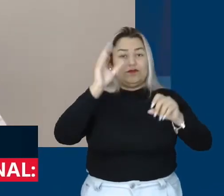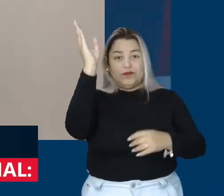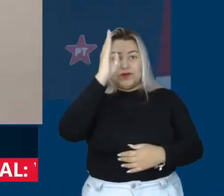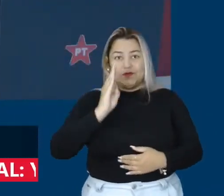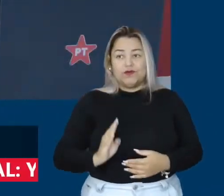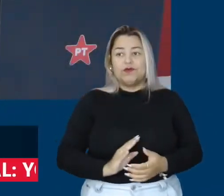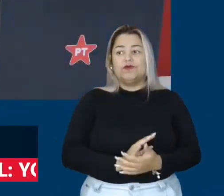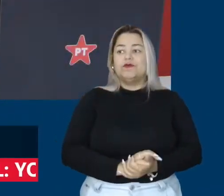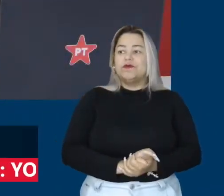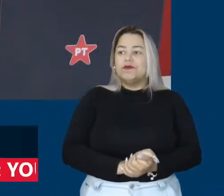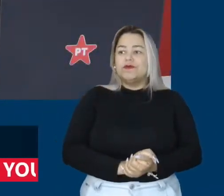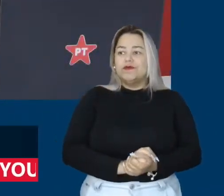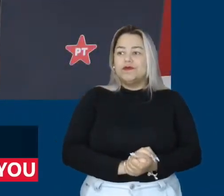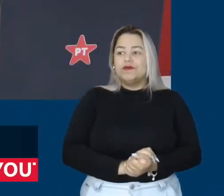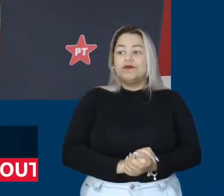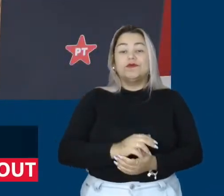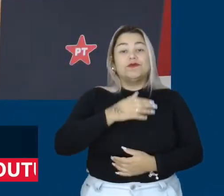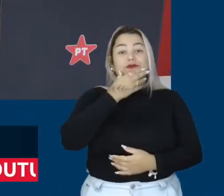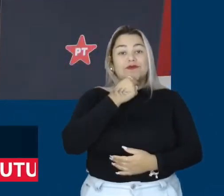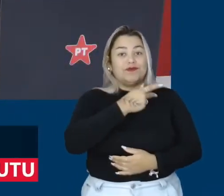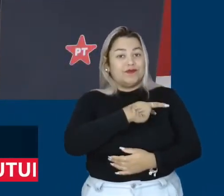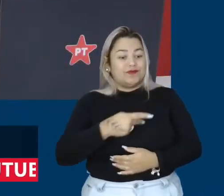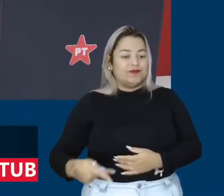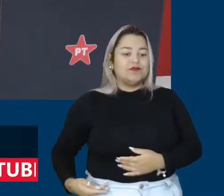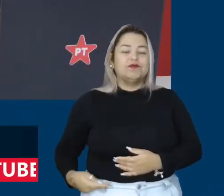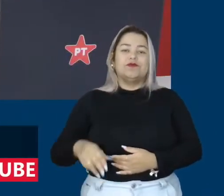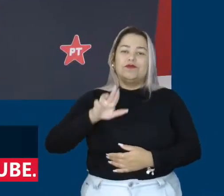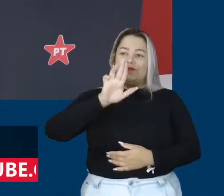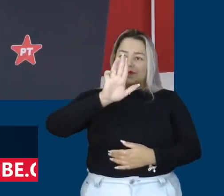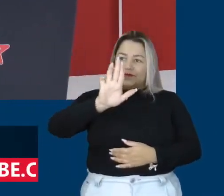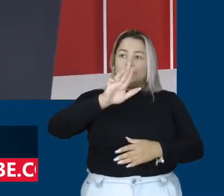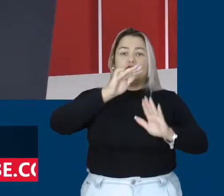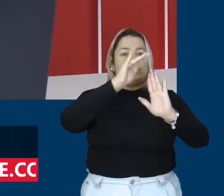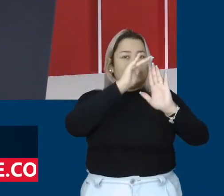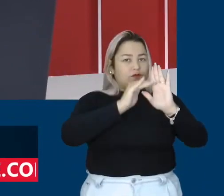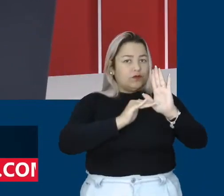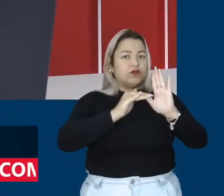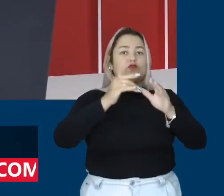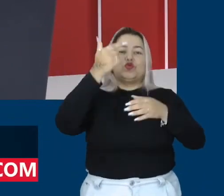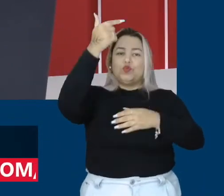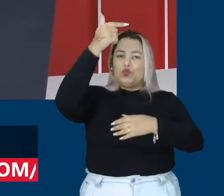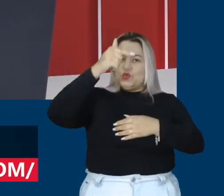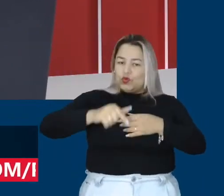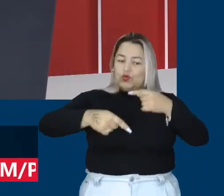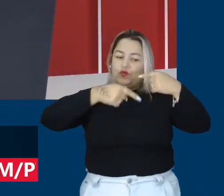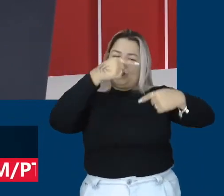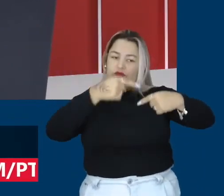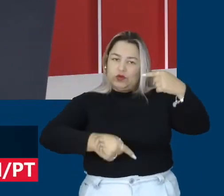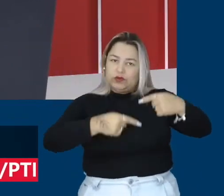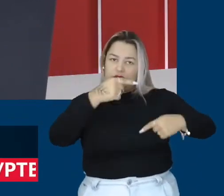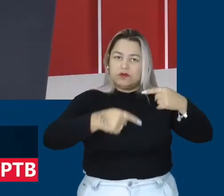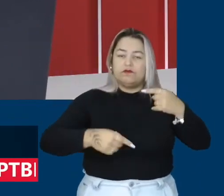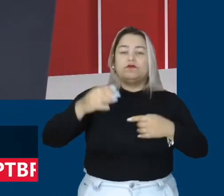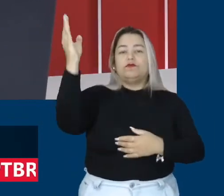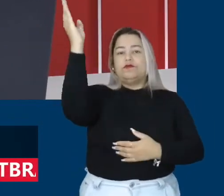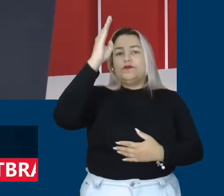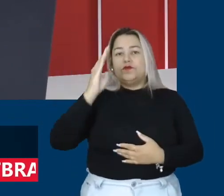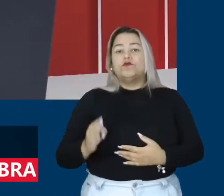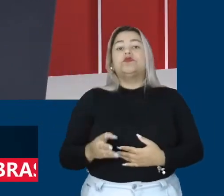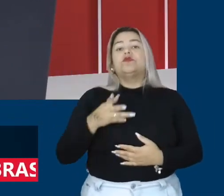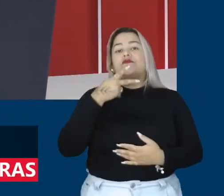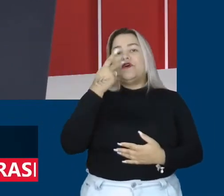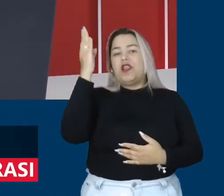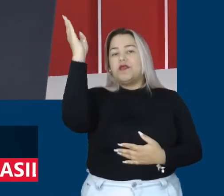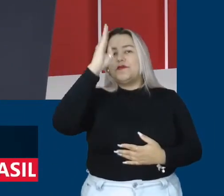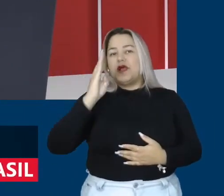concretas. Isso, o presidente Lula traz essa agenda ambiental de volta, né, para discussão aqui no Brasil. E também quando fala assim